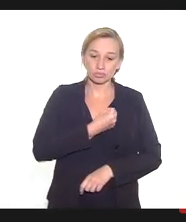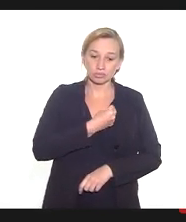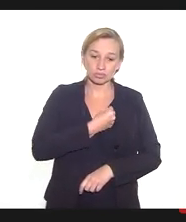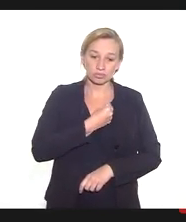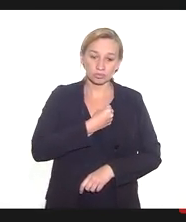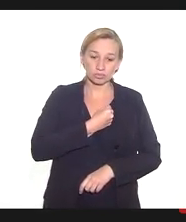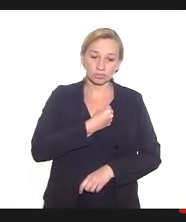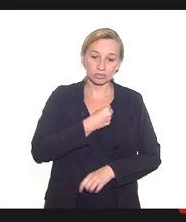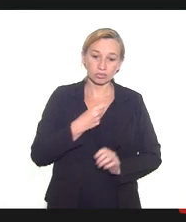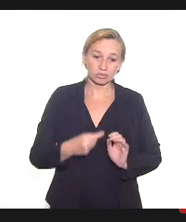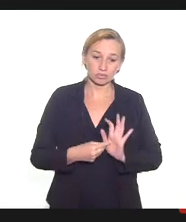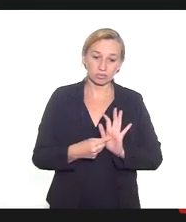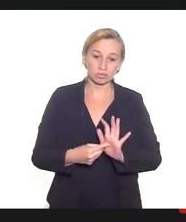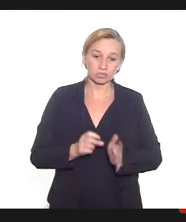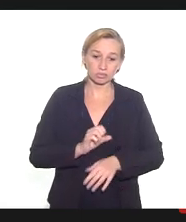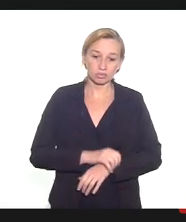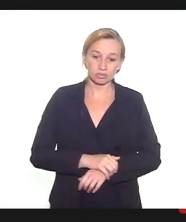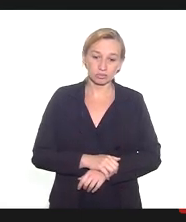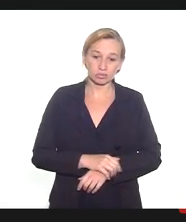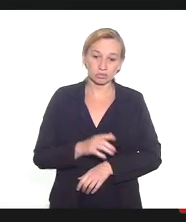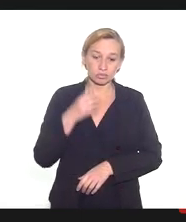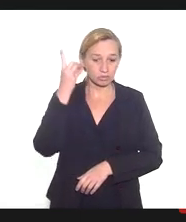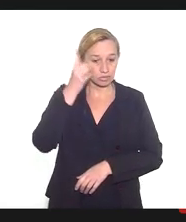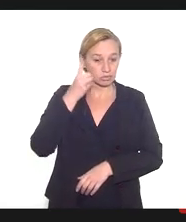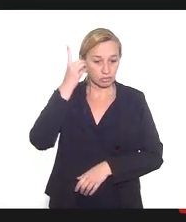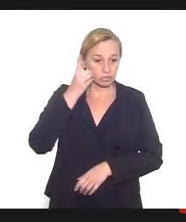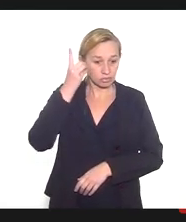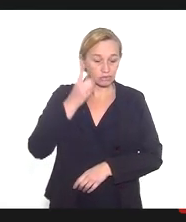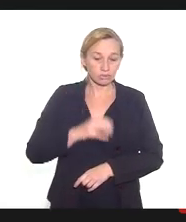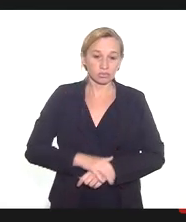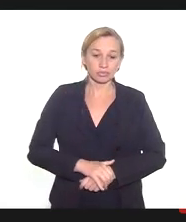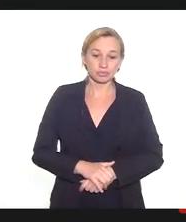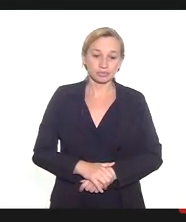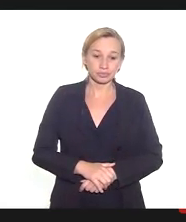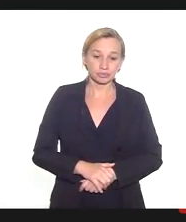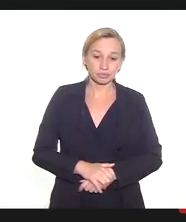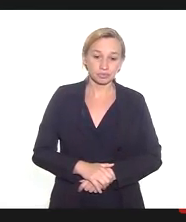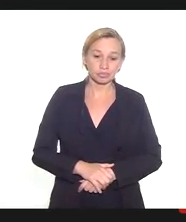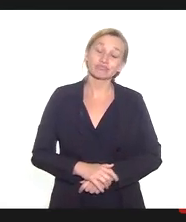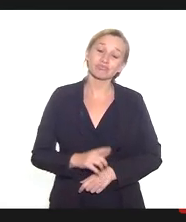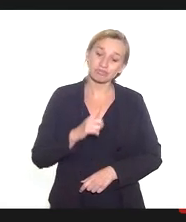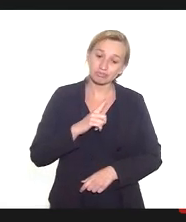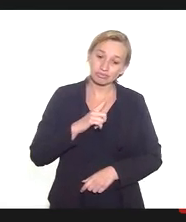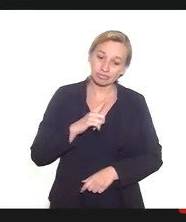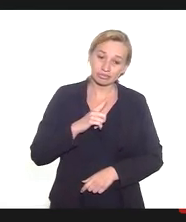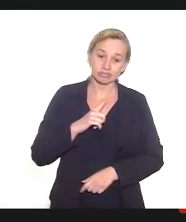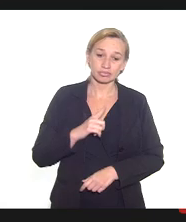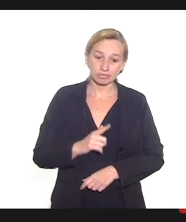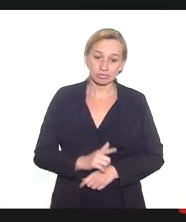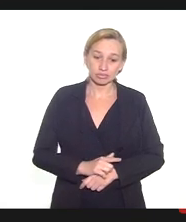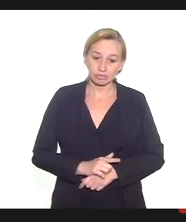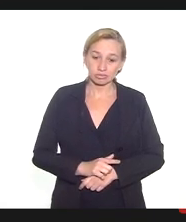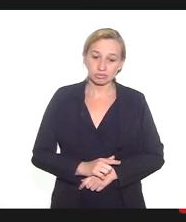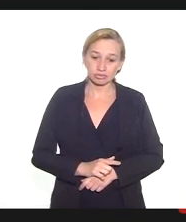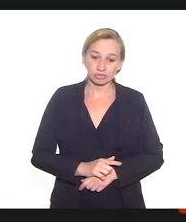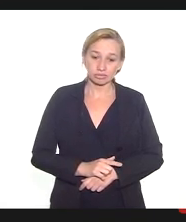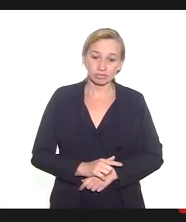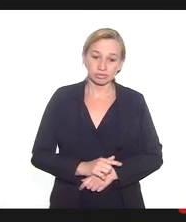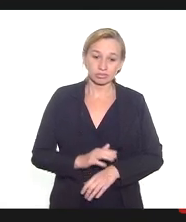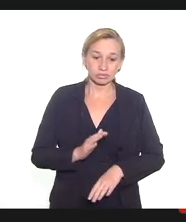número é subnotificado deputadas porque ainda aos casos de Easy Rider de causa indeterminada